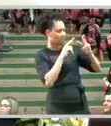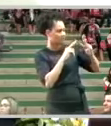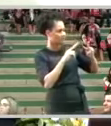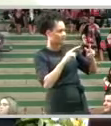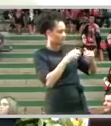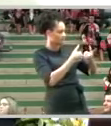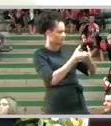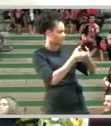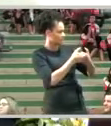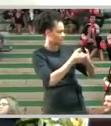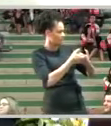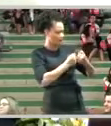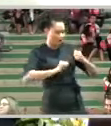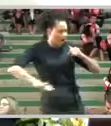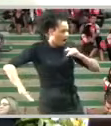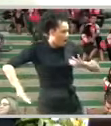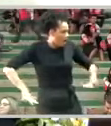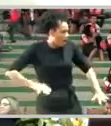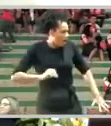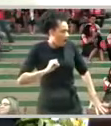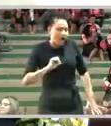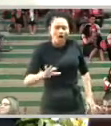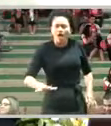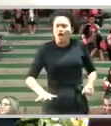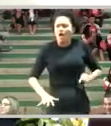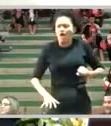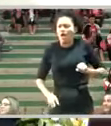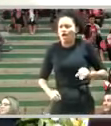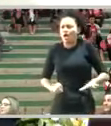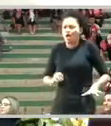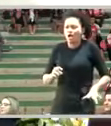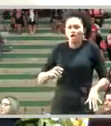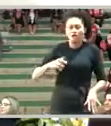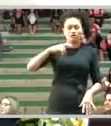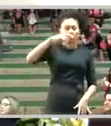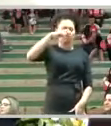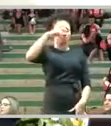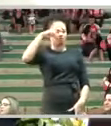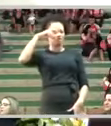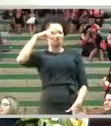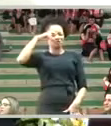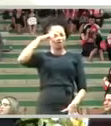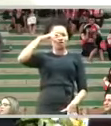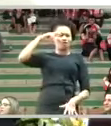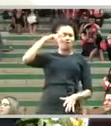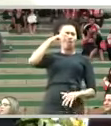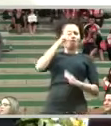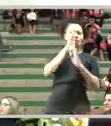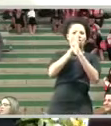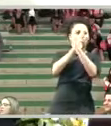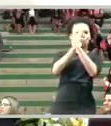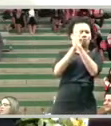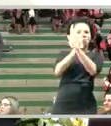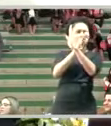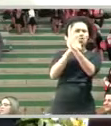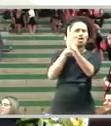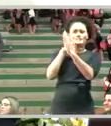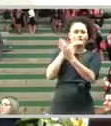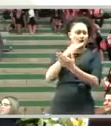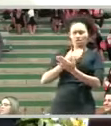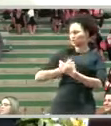largaram tudo o que estava fazendo. E os espiões dos filisteus olhando escondido. Não é possível, não